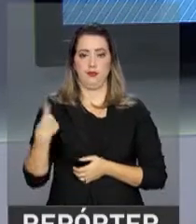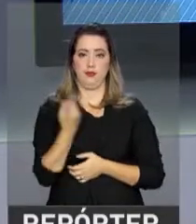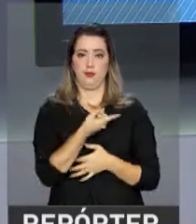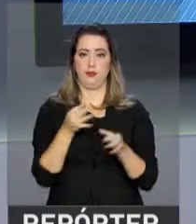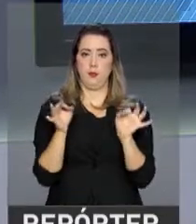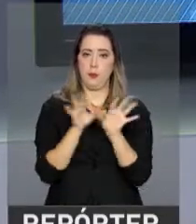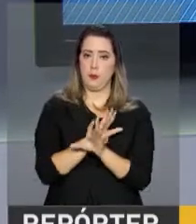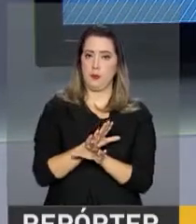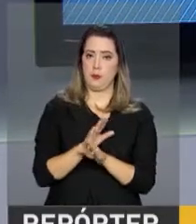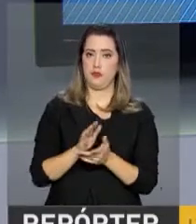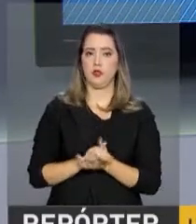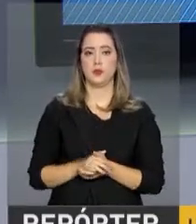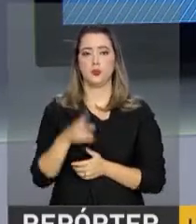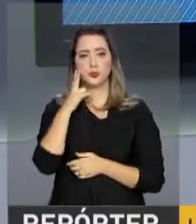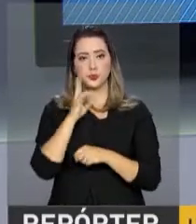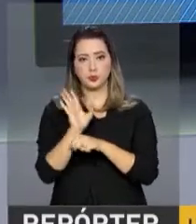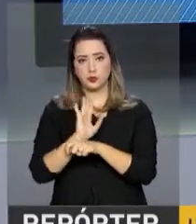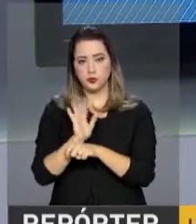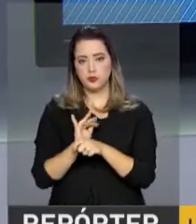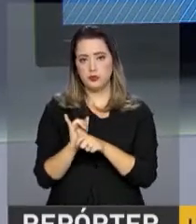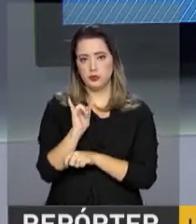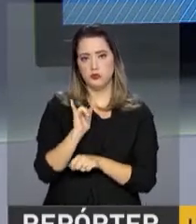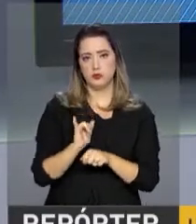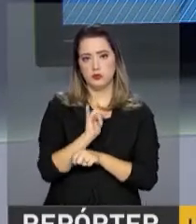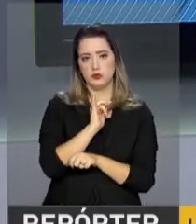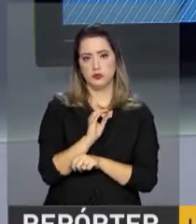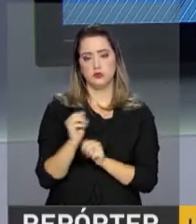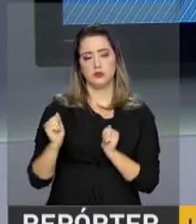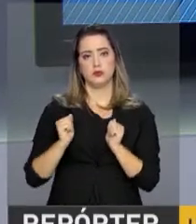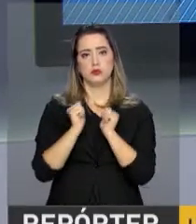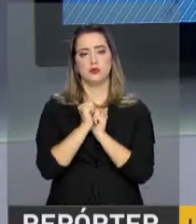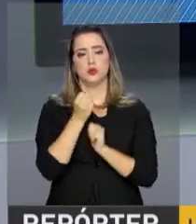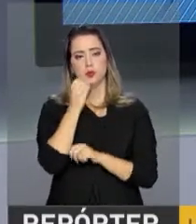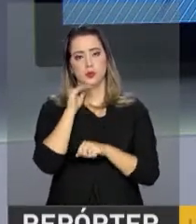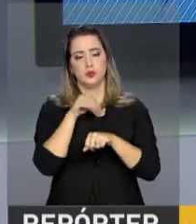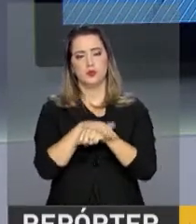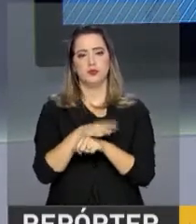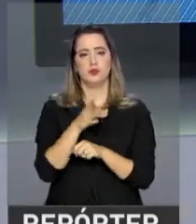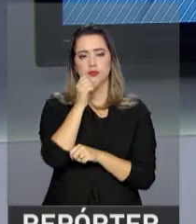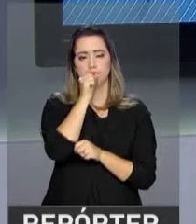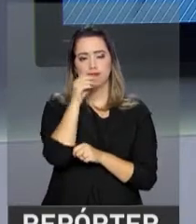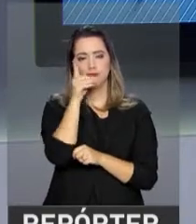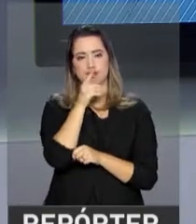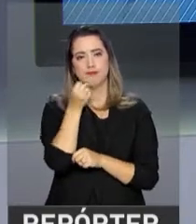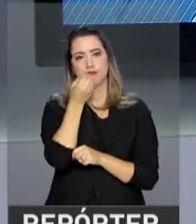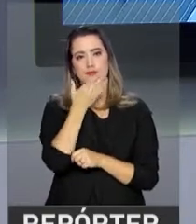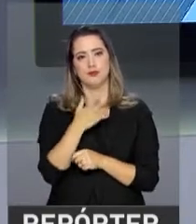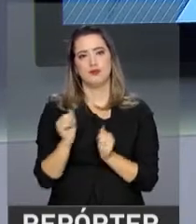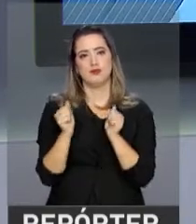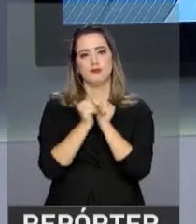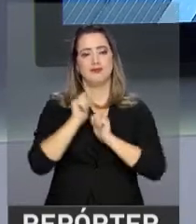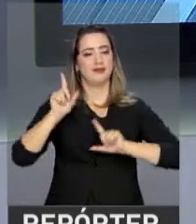nós ficamos por aqui. Você pode rever as reportagens no YouTube. Uma boa noite, um ótimo final de semana e